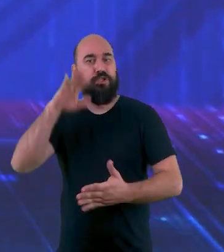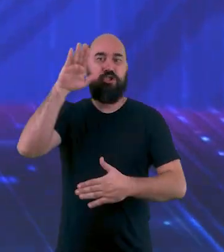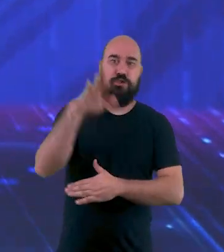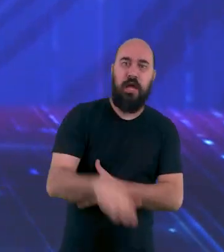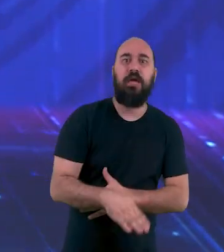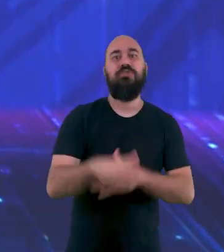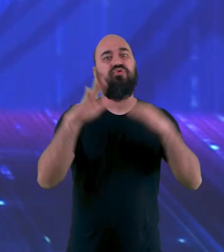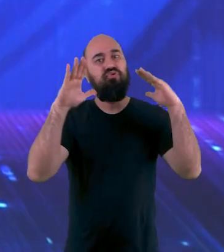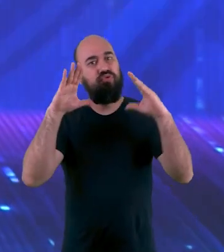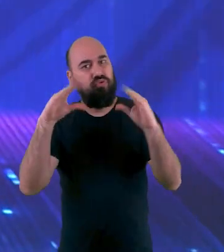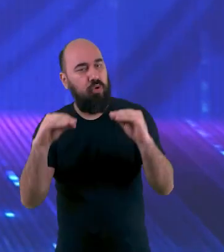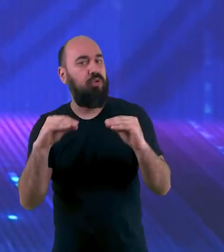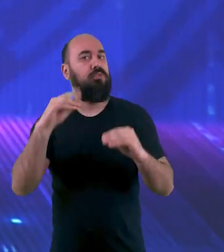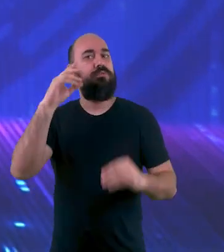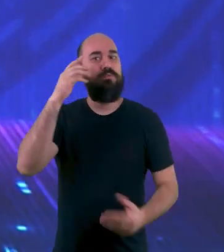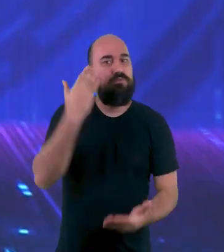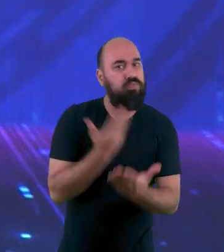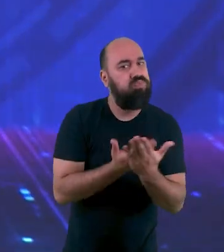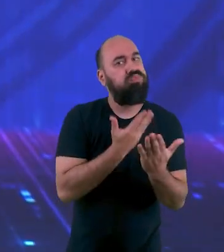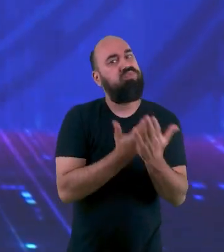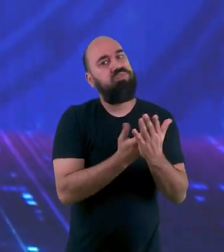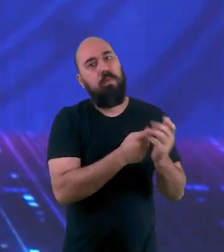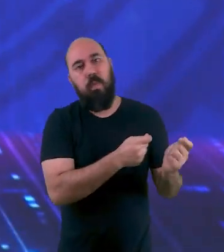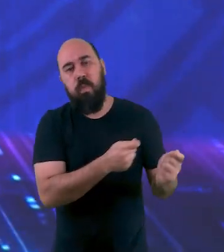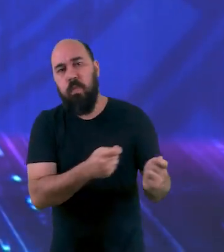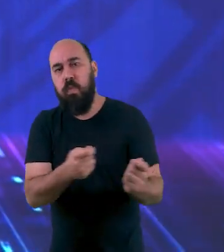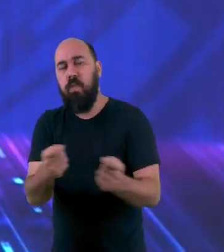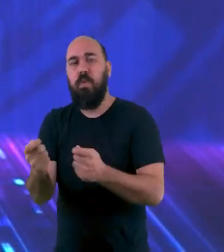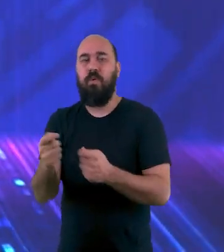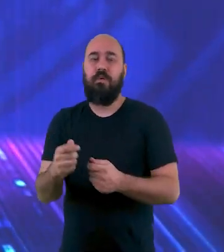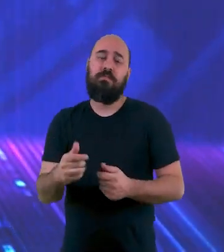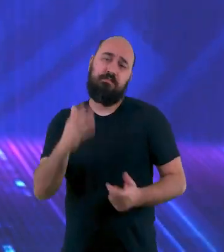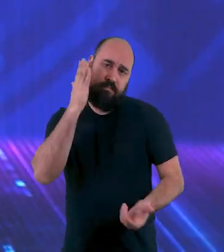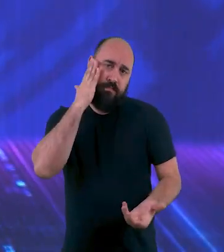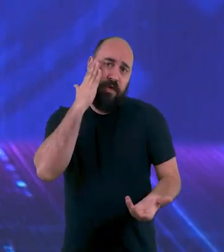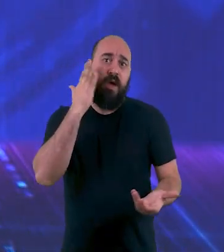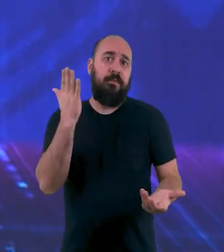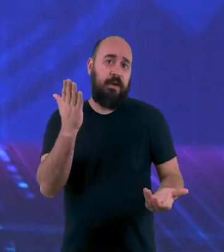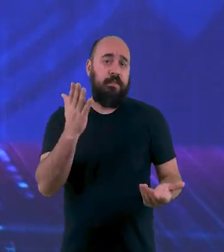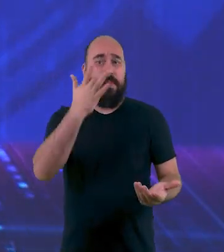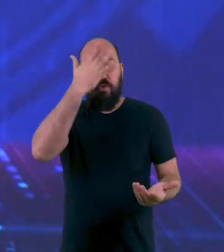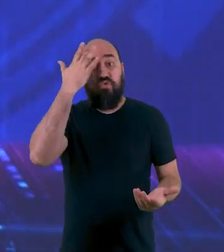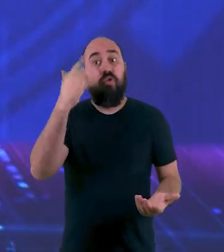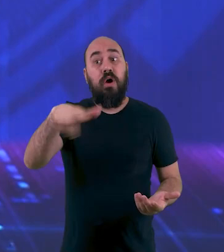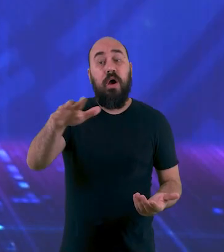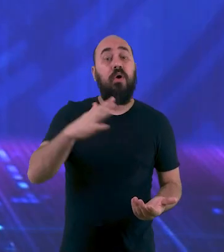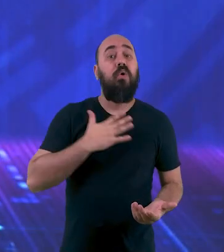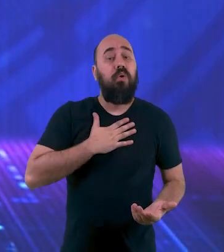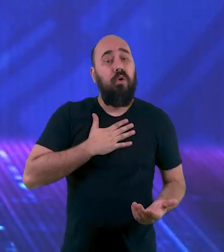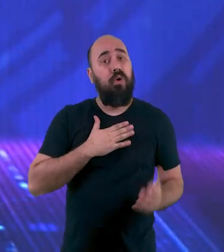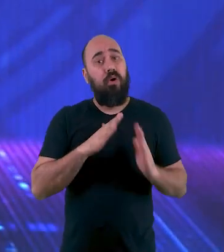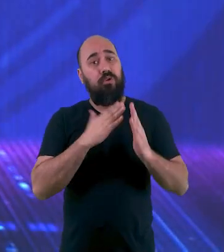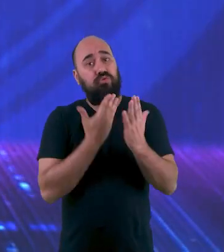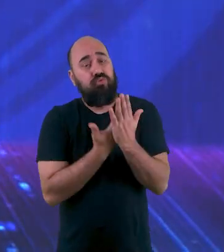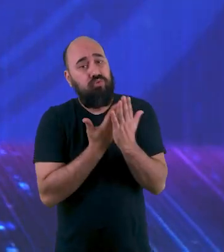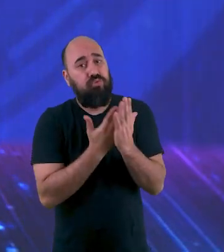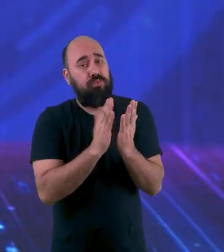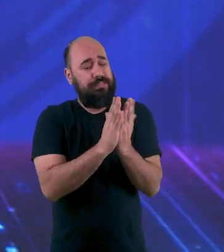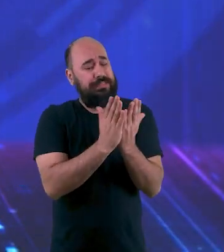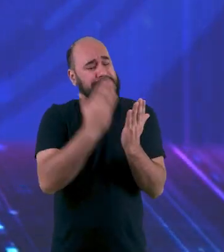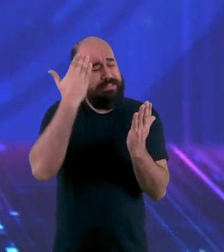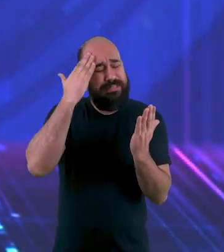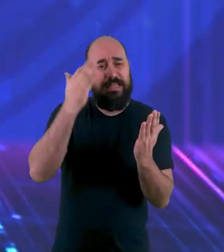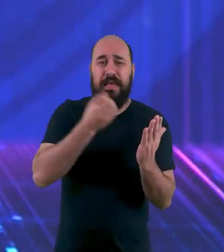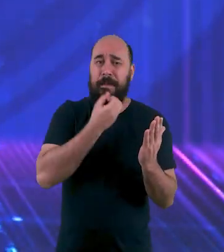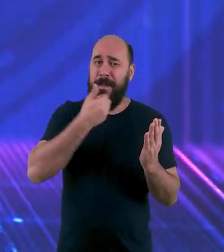você. Mas muitas pessoas gostam de estudos que lhe ajudam a entender melhor, a guiar um estudo bíblico. E